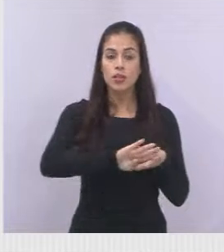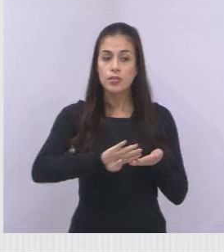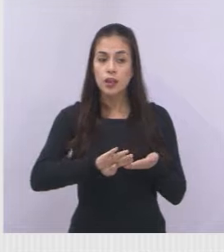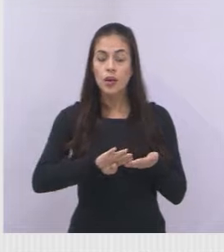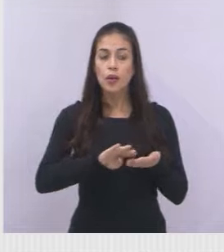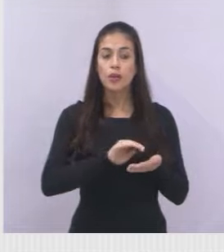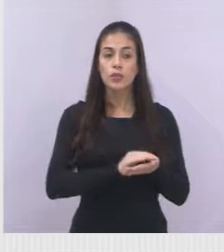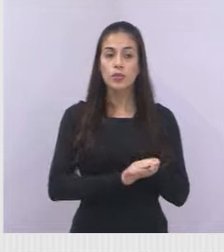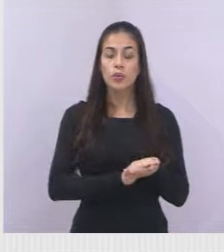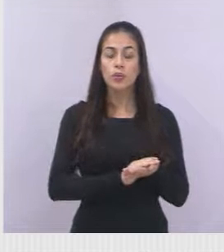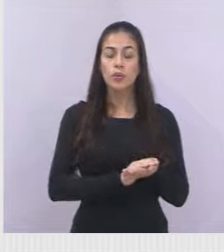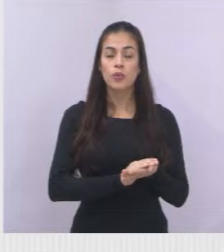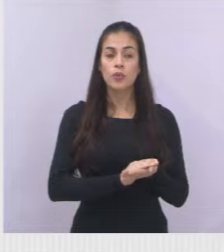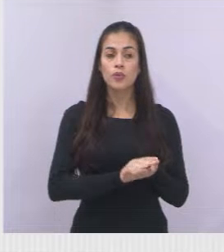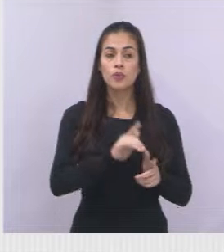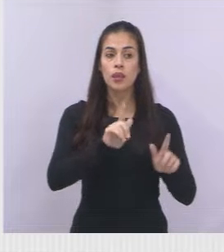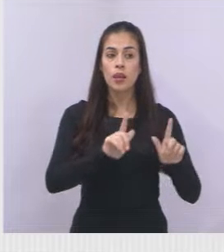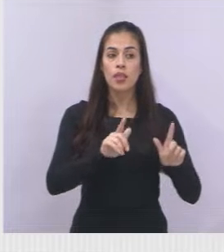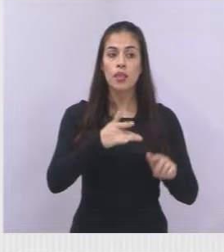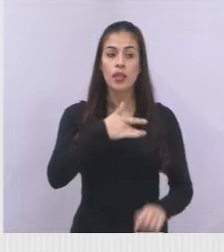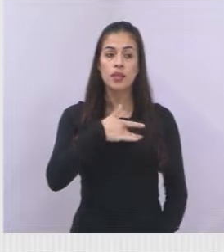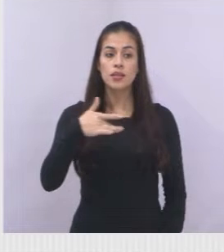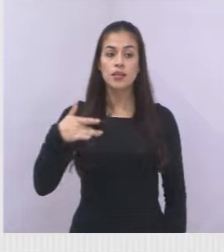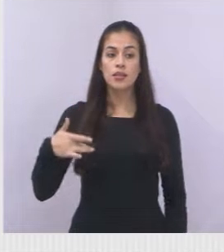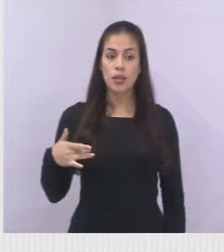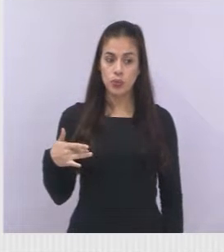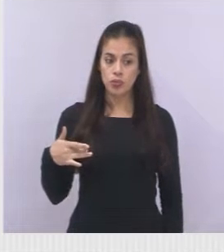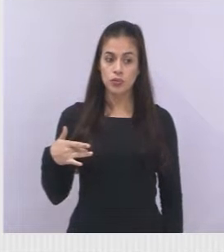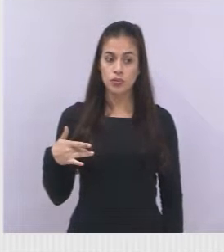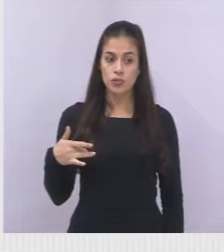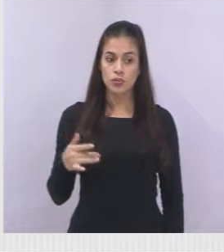estabelecimentos que prestam serviços à saúde.